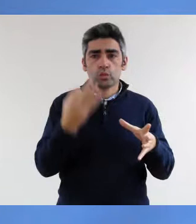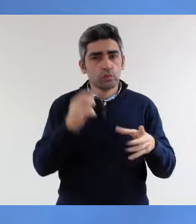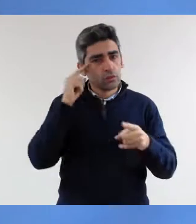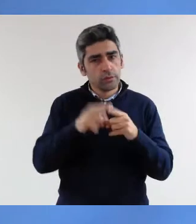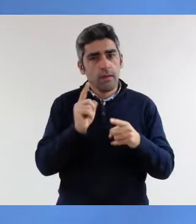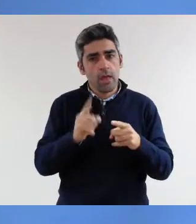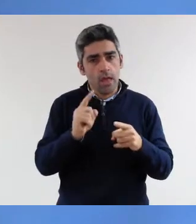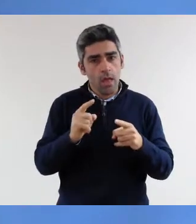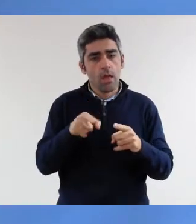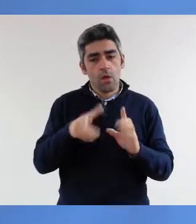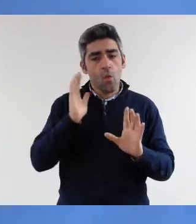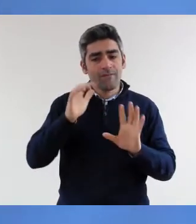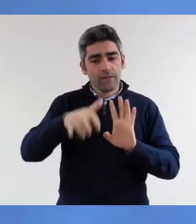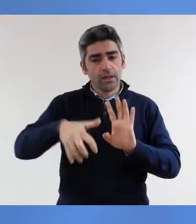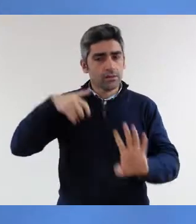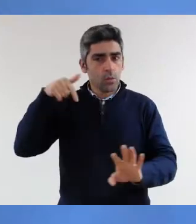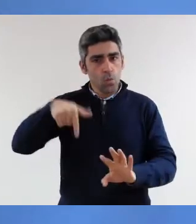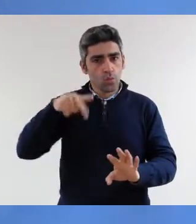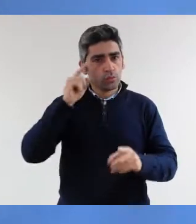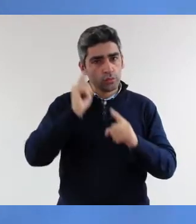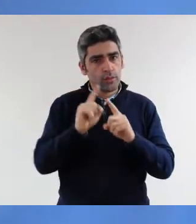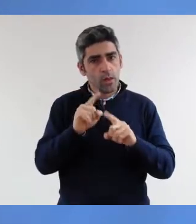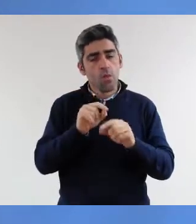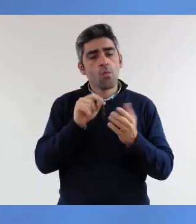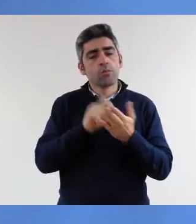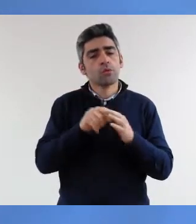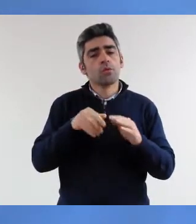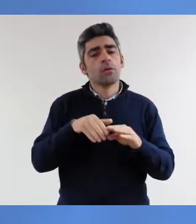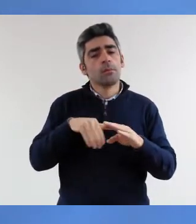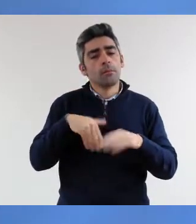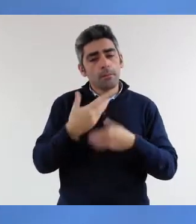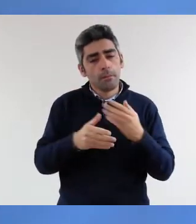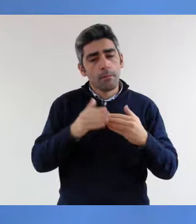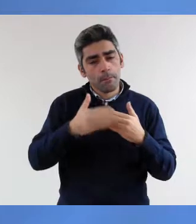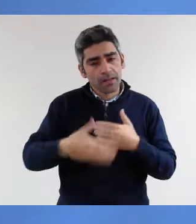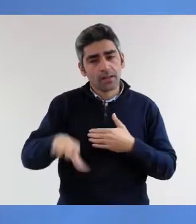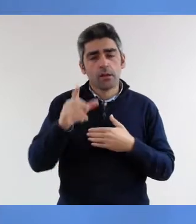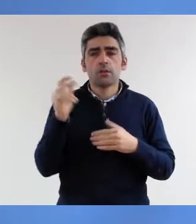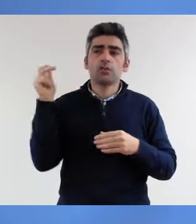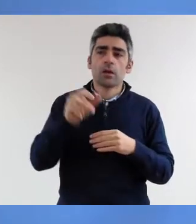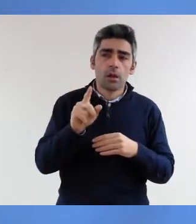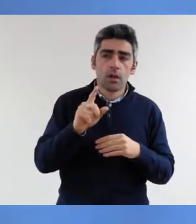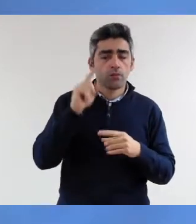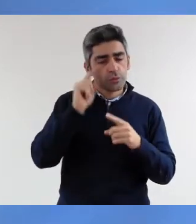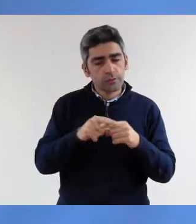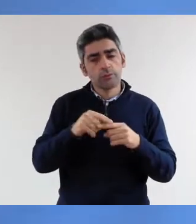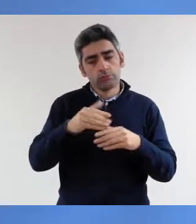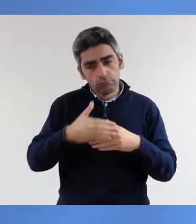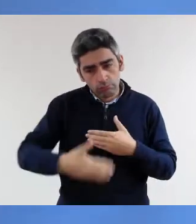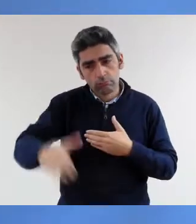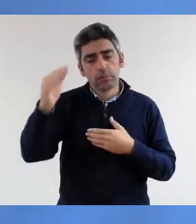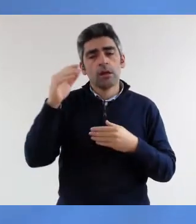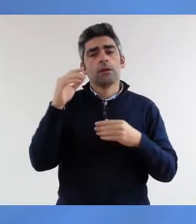ter a mesma determinação coletiva esse é o objetivo desta conferência é um ponto de partida um ponto de chegada